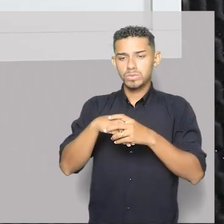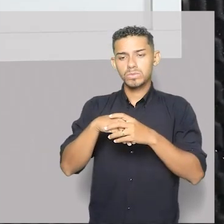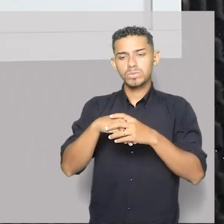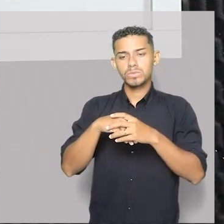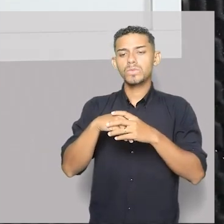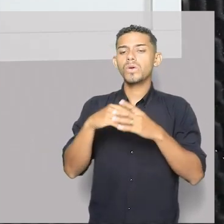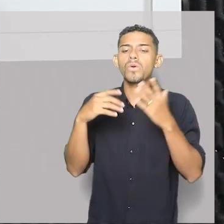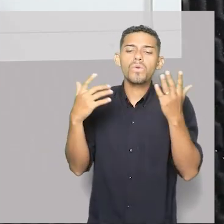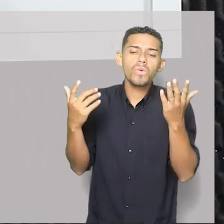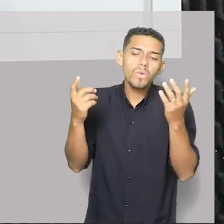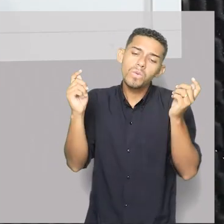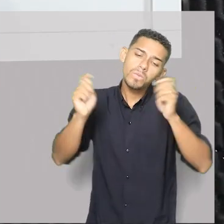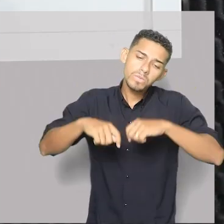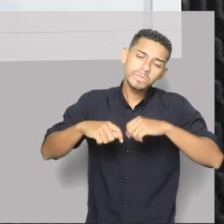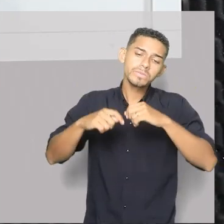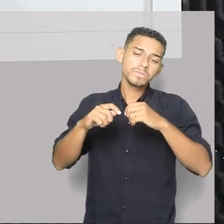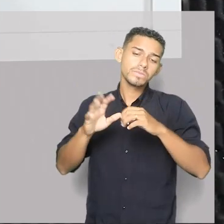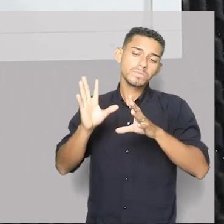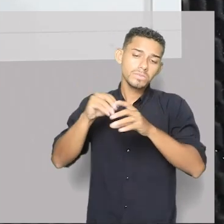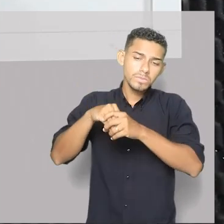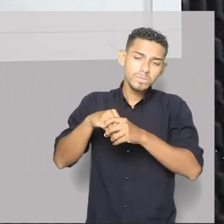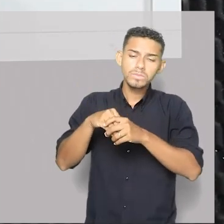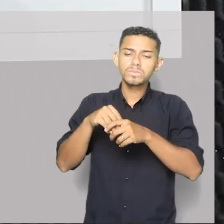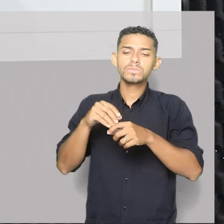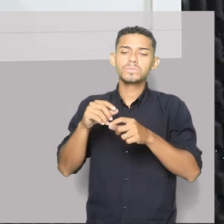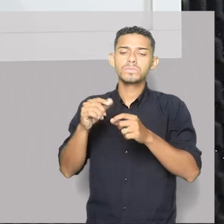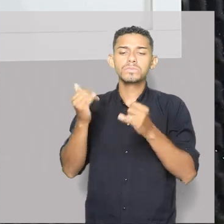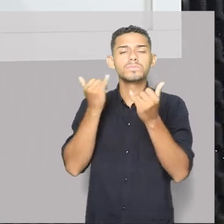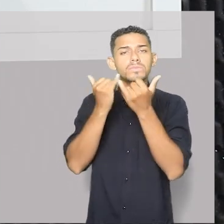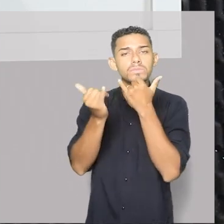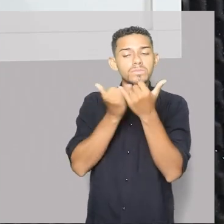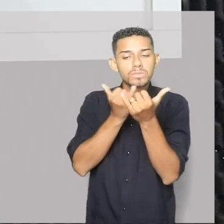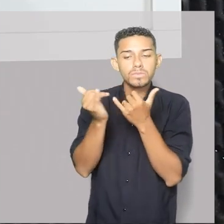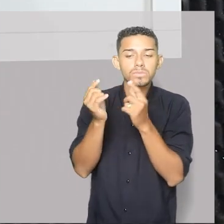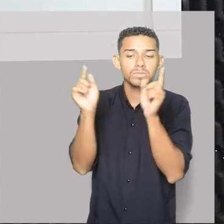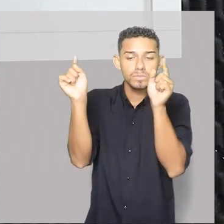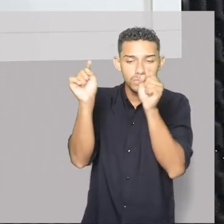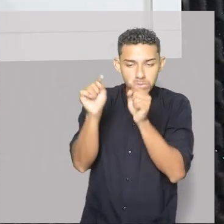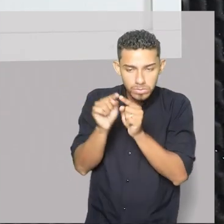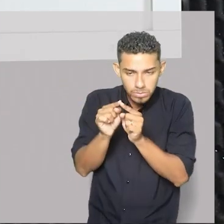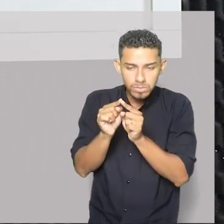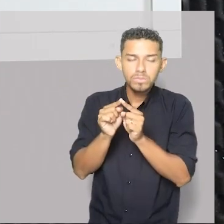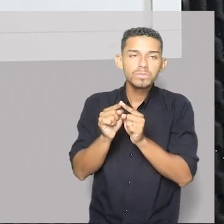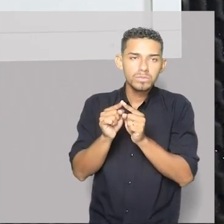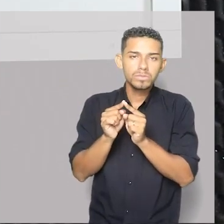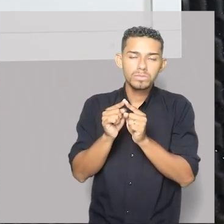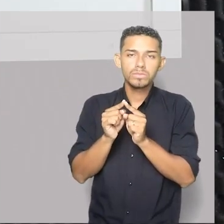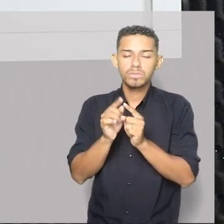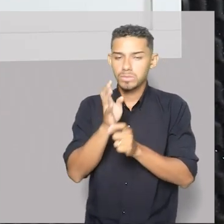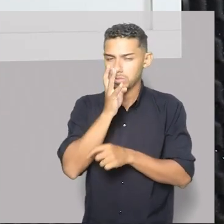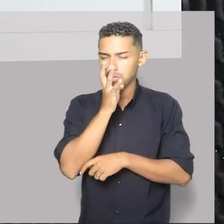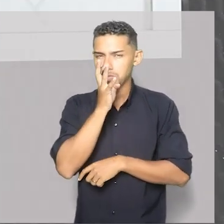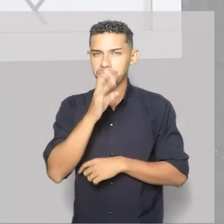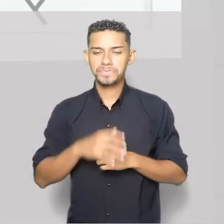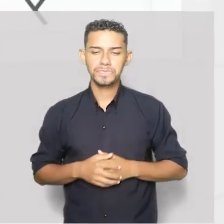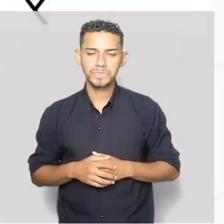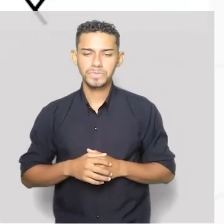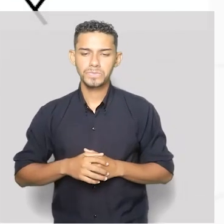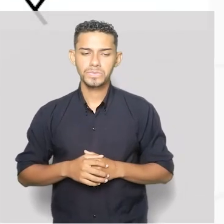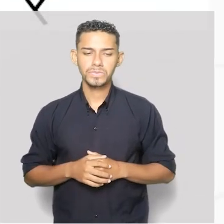alternativas, qual alternativa que traz os indivíduos que estão mais próximos nessa linha do tempo. Então, observa